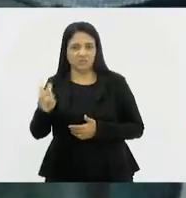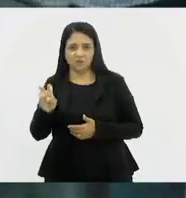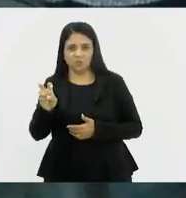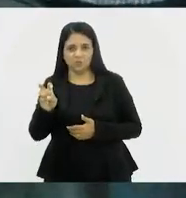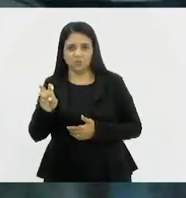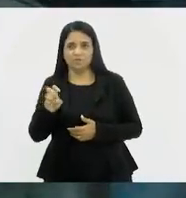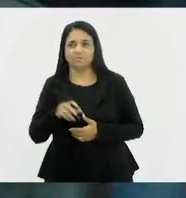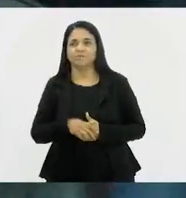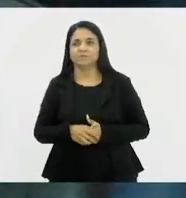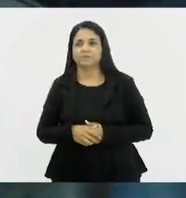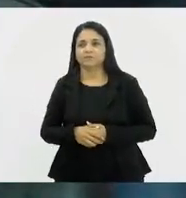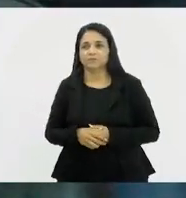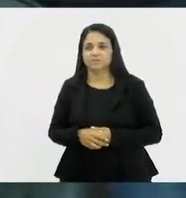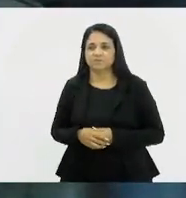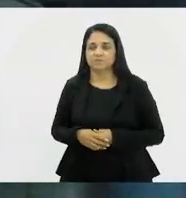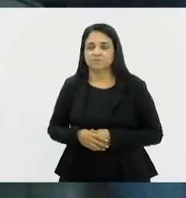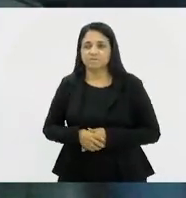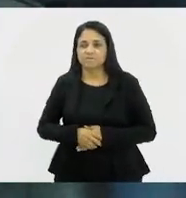ainda.